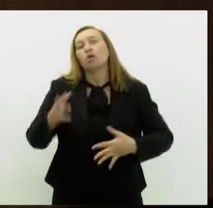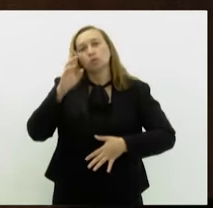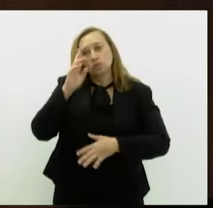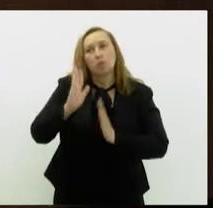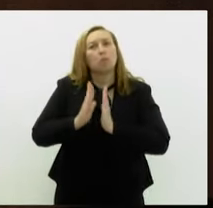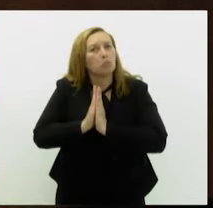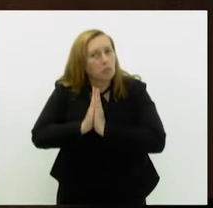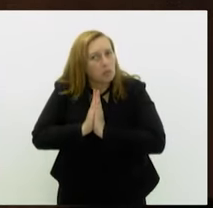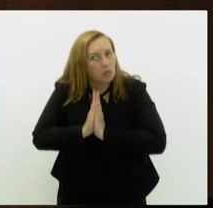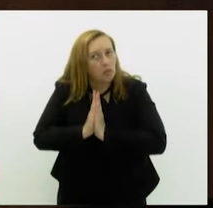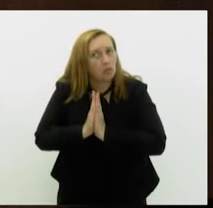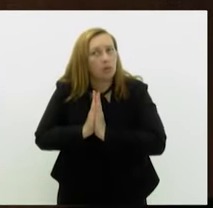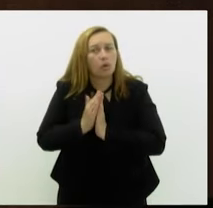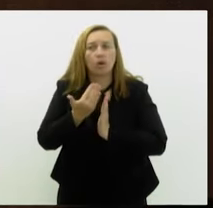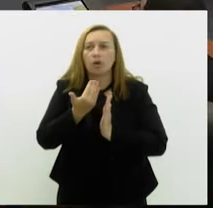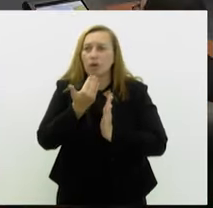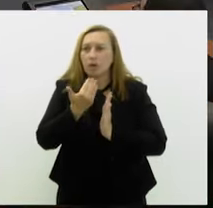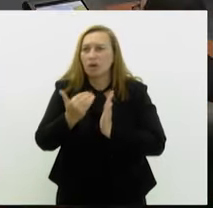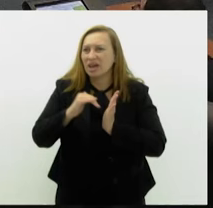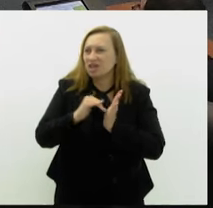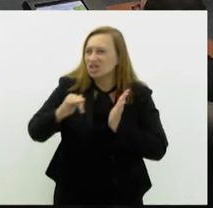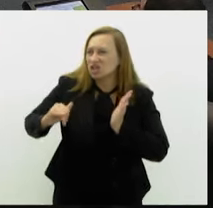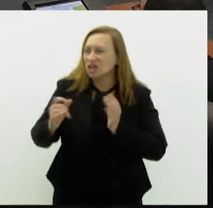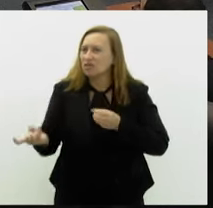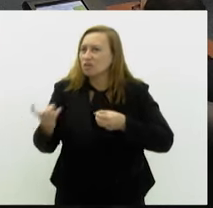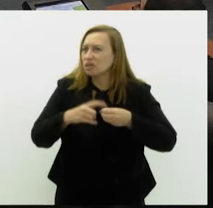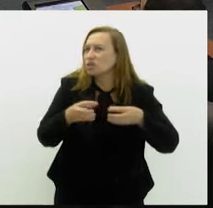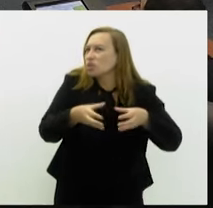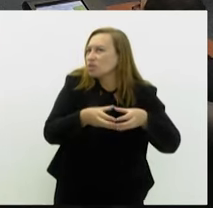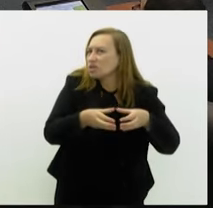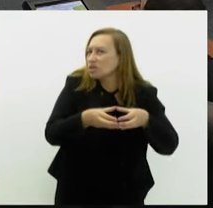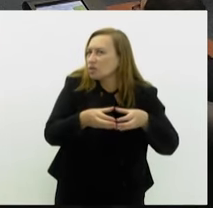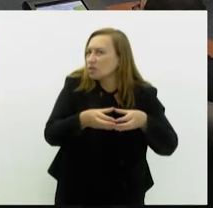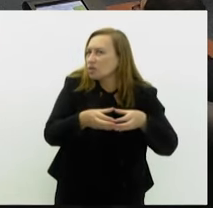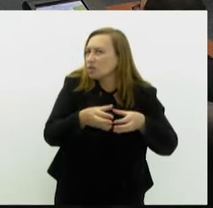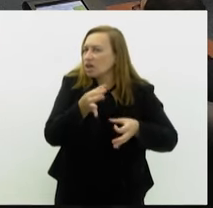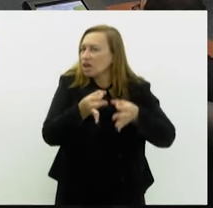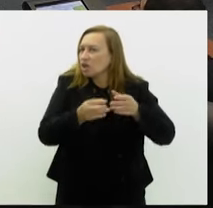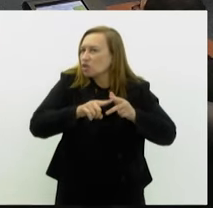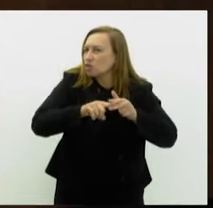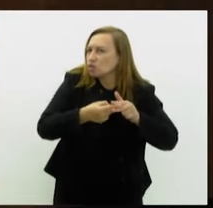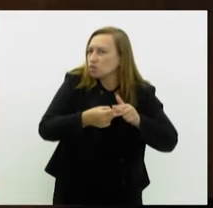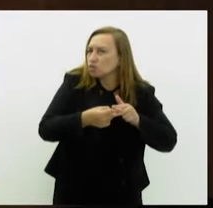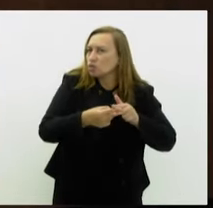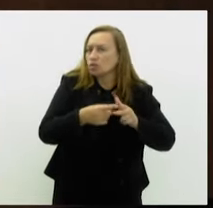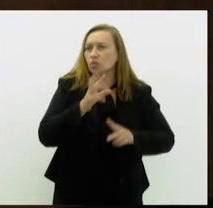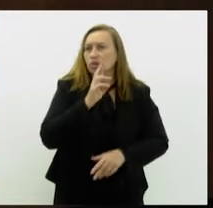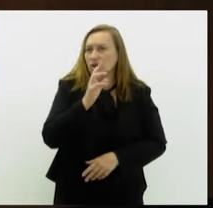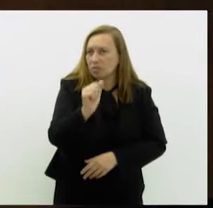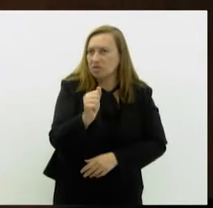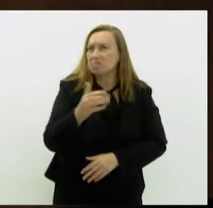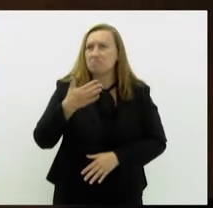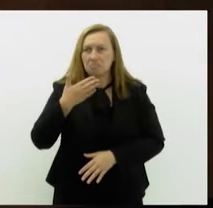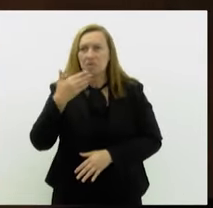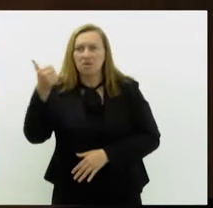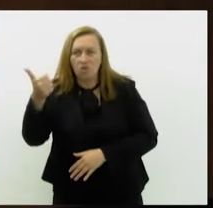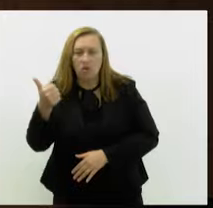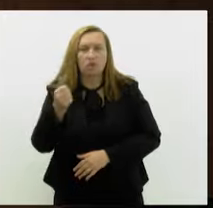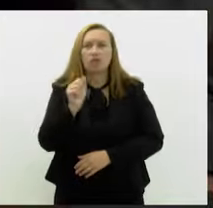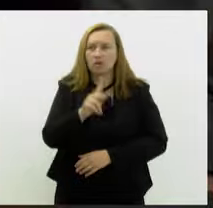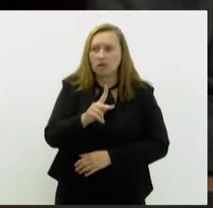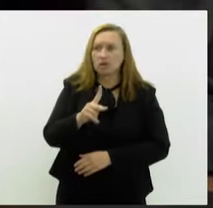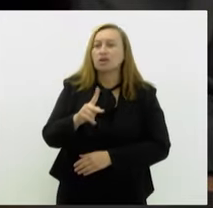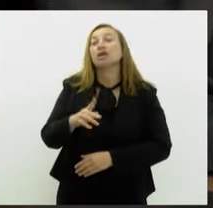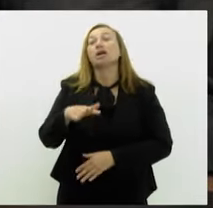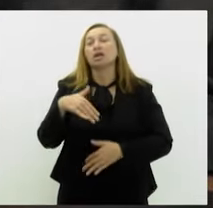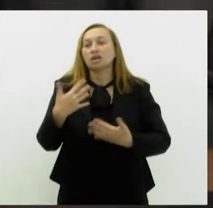favor, então. Você quer retirar e retornar as comissões? Não, não. Você não, ajusta não, com o Amorim? Ajusto com o Amorim. Prefere assim? Prefiro. Então a presidência